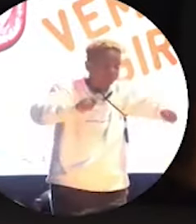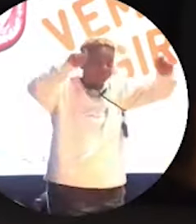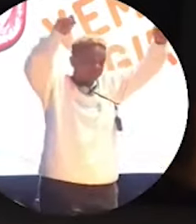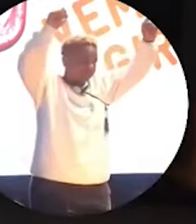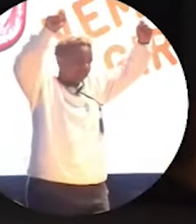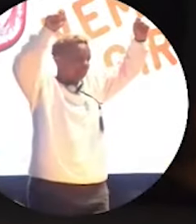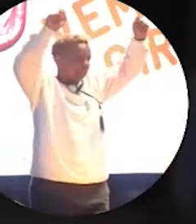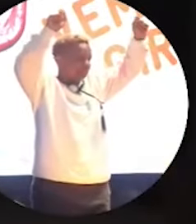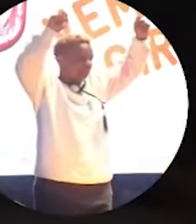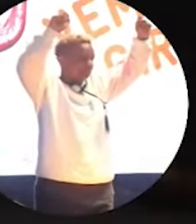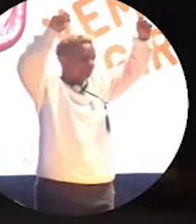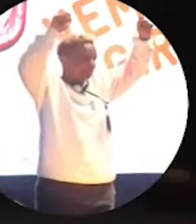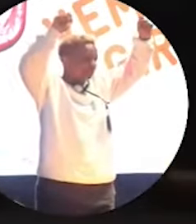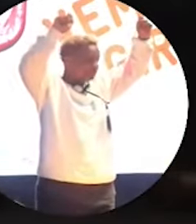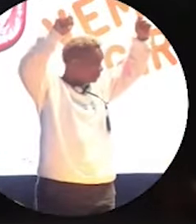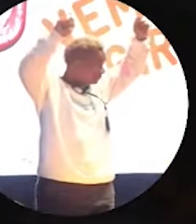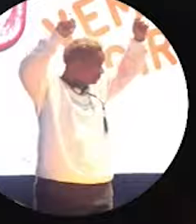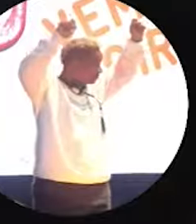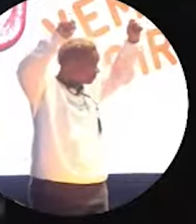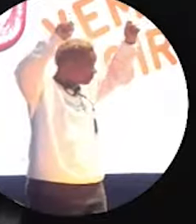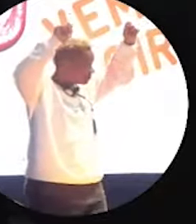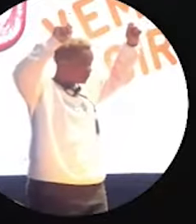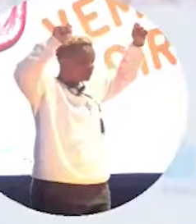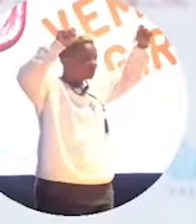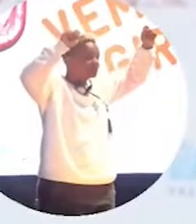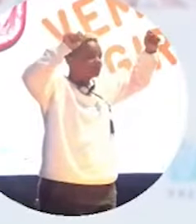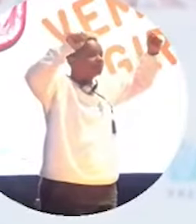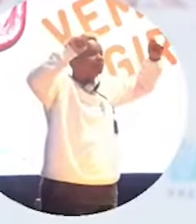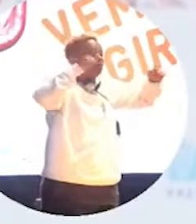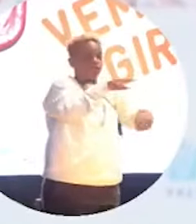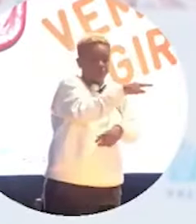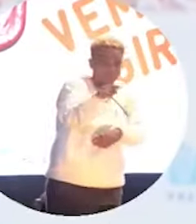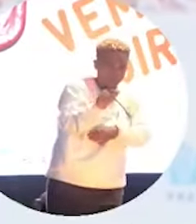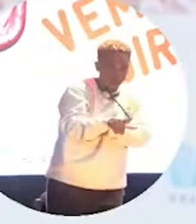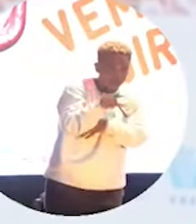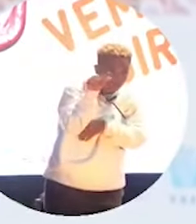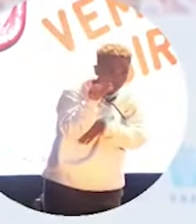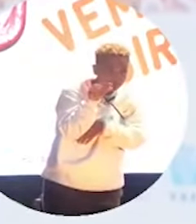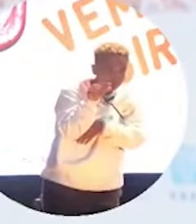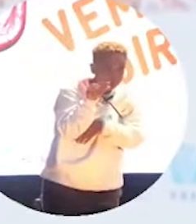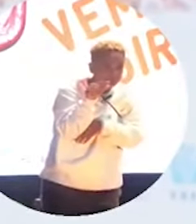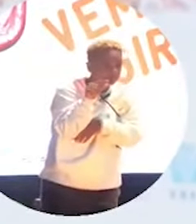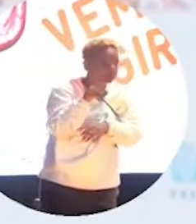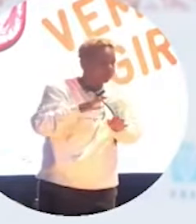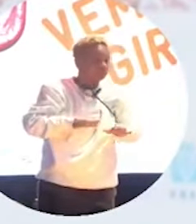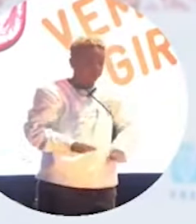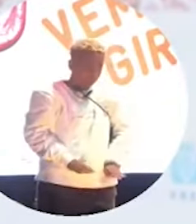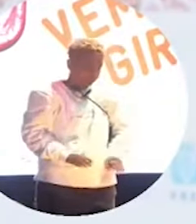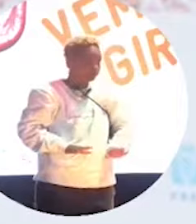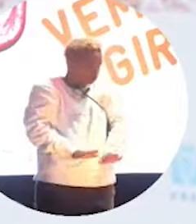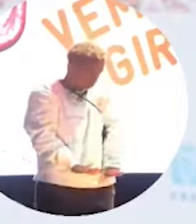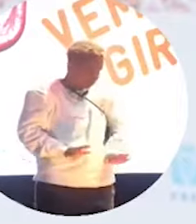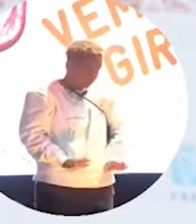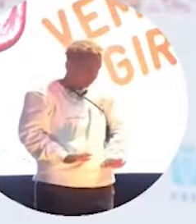Vamos, vamos, vamos, vamos! Peraí, ó, é assim. Vocês escolhem. Deixa embaixo. Deixa